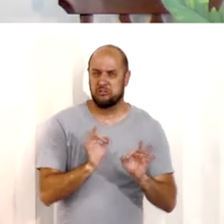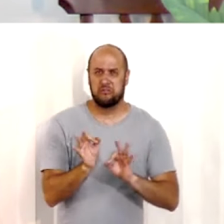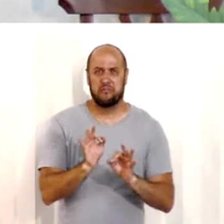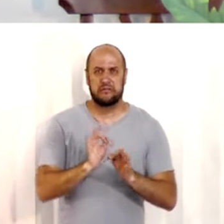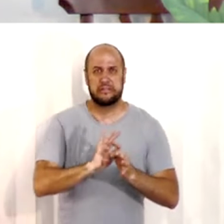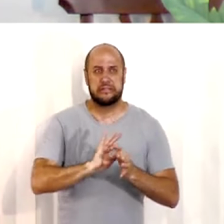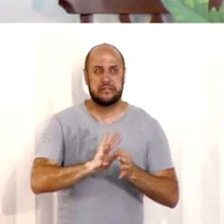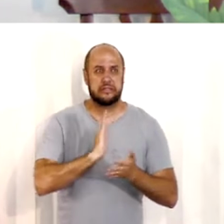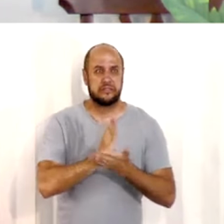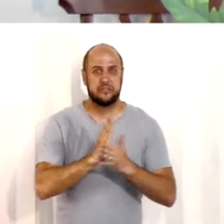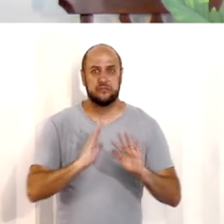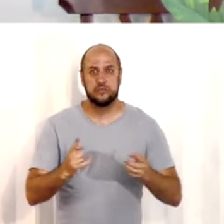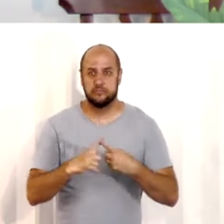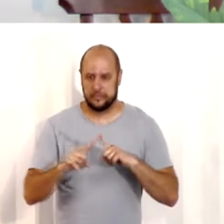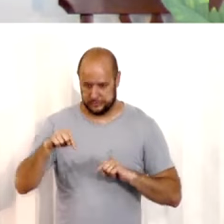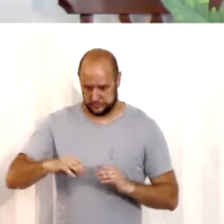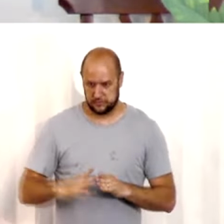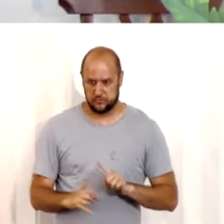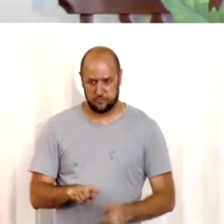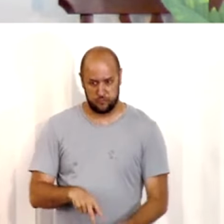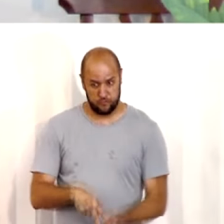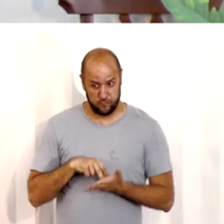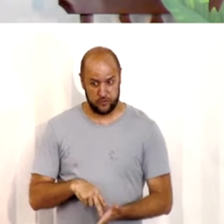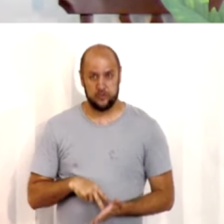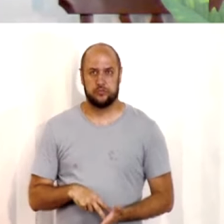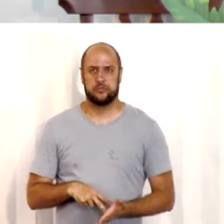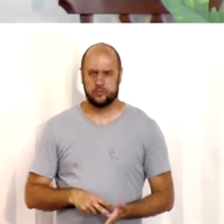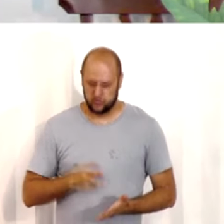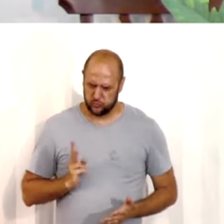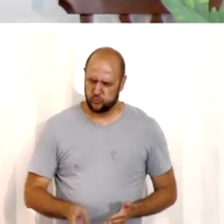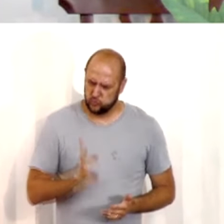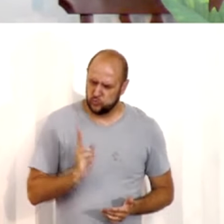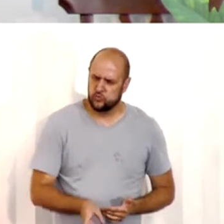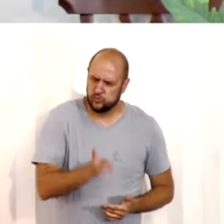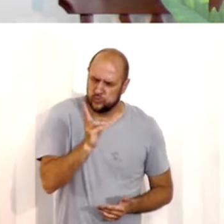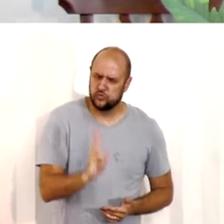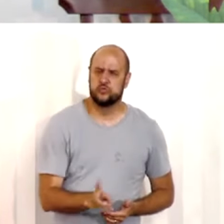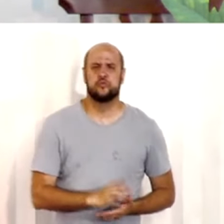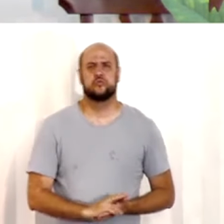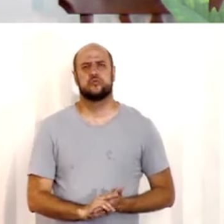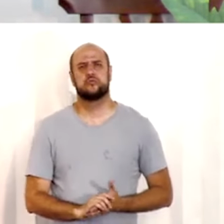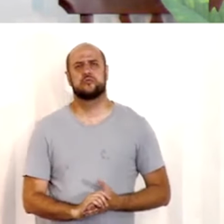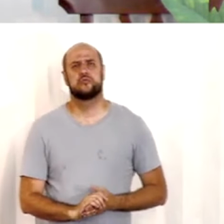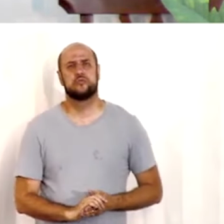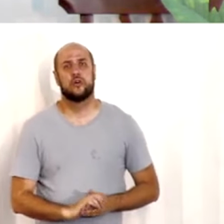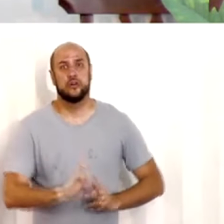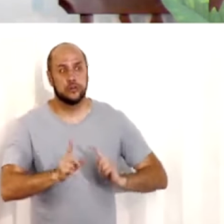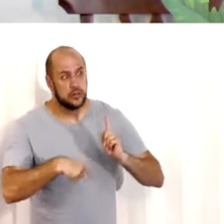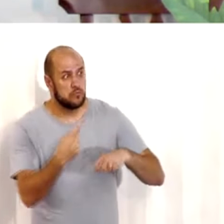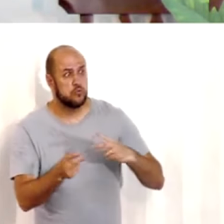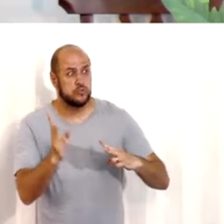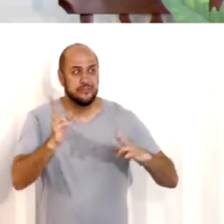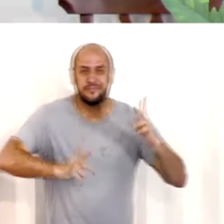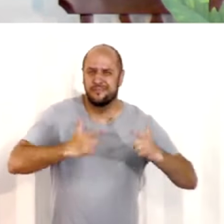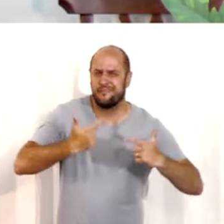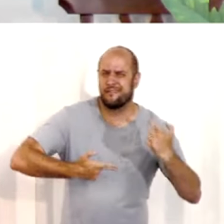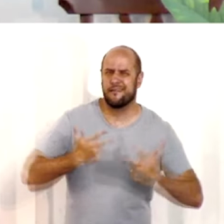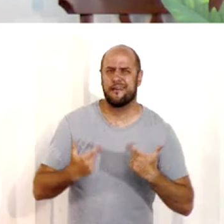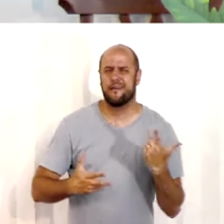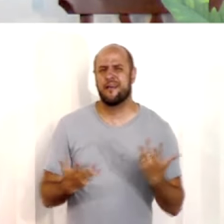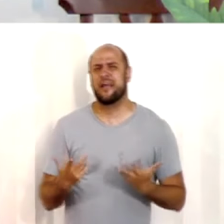mas a Igreja da Lapa resistiu, sim, resistiu. Vem a Revolução de 32, você que é novo aqui, nem imagina essas